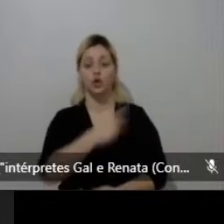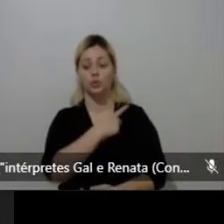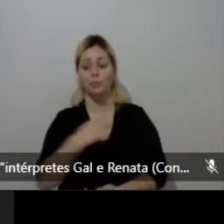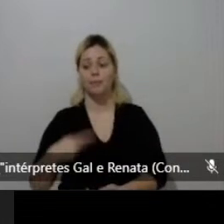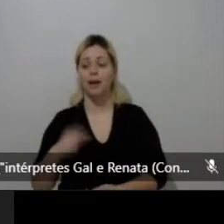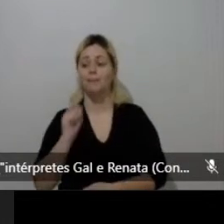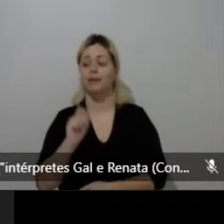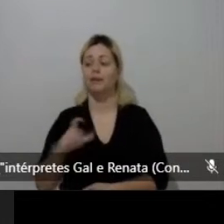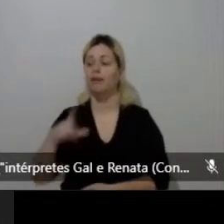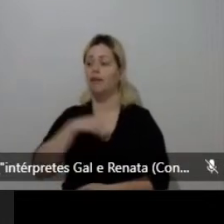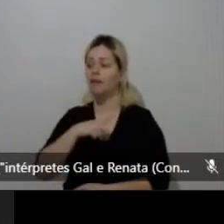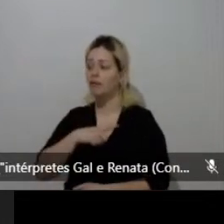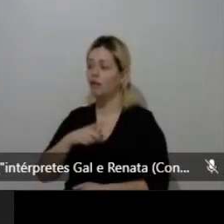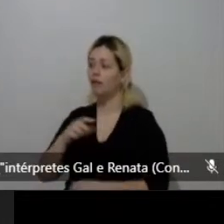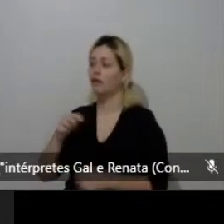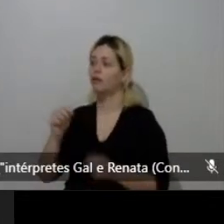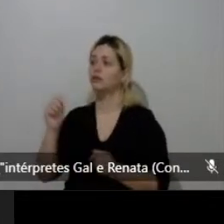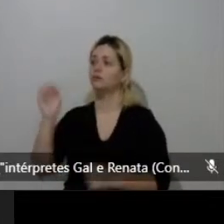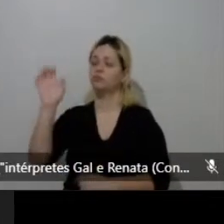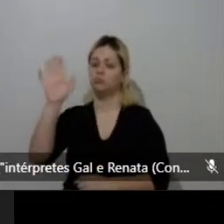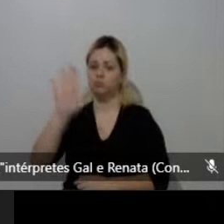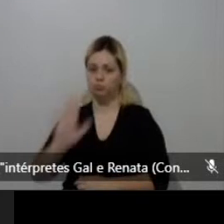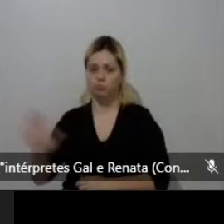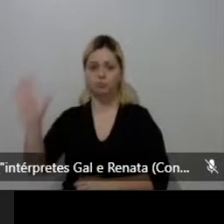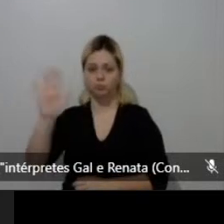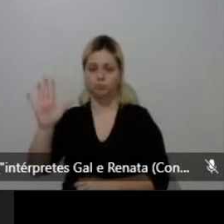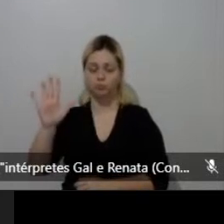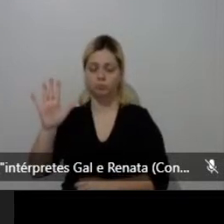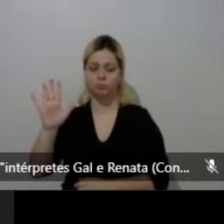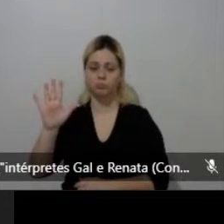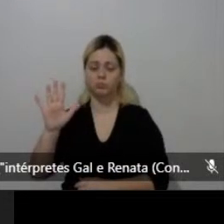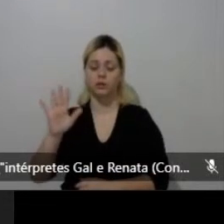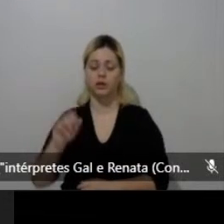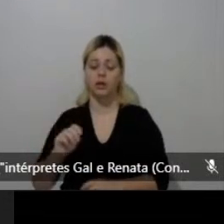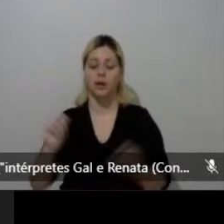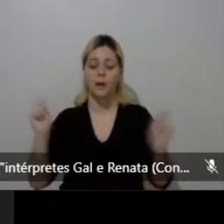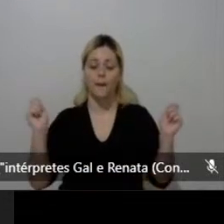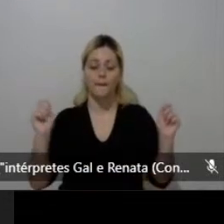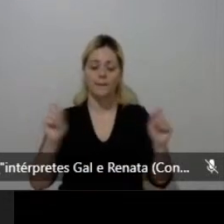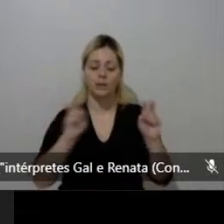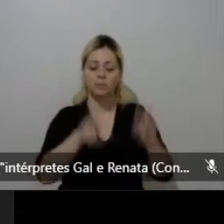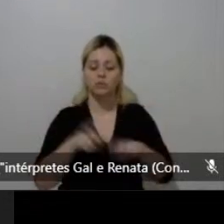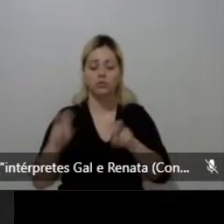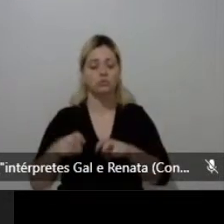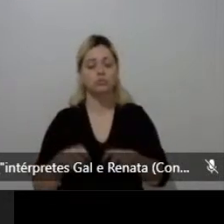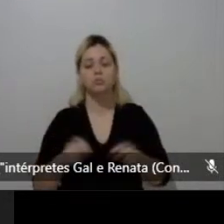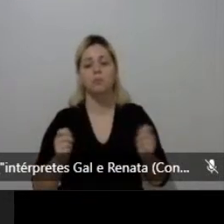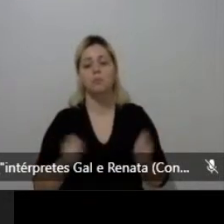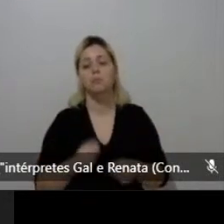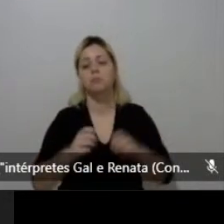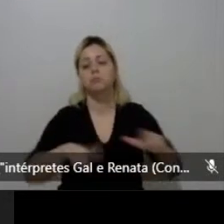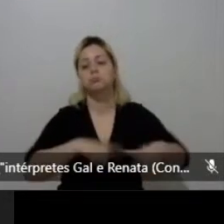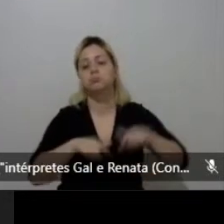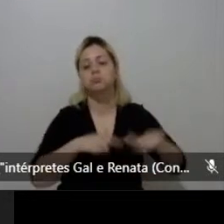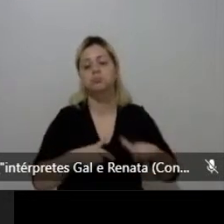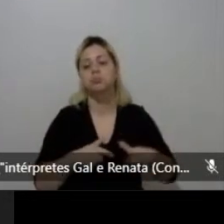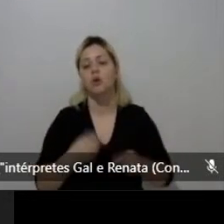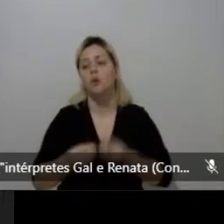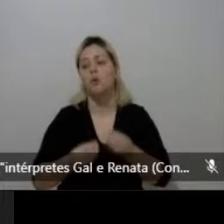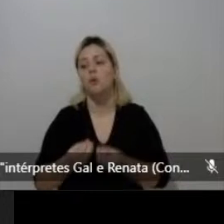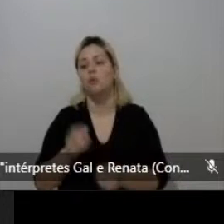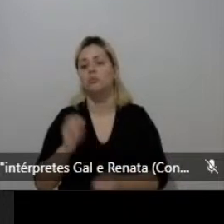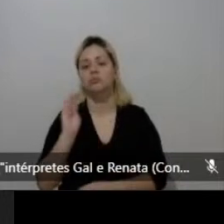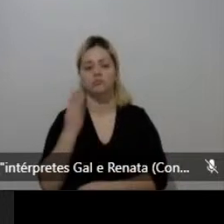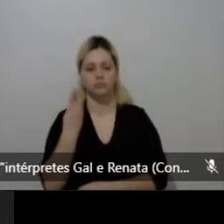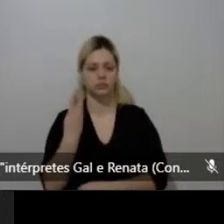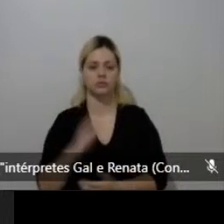existência, aqueles territórios tratados e produzidos como inexistentes, né? Então, só para vocês terem uma ideia,